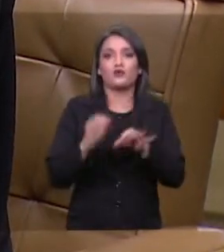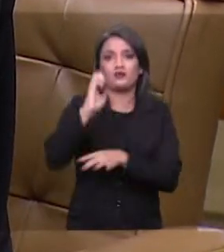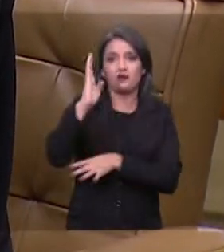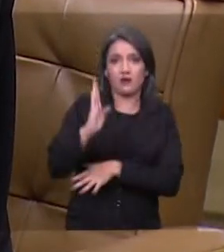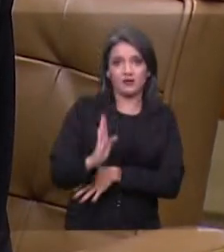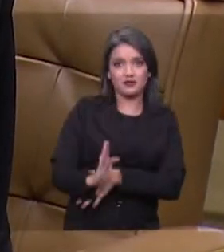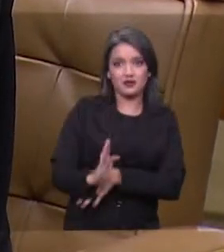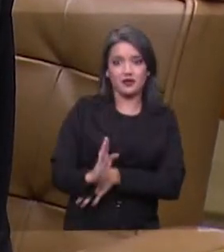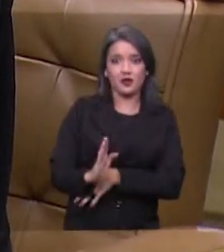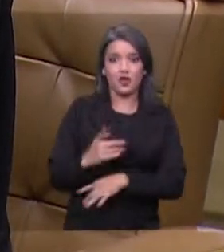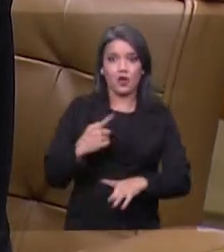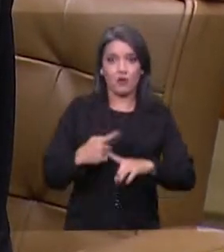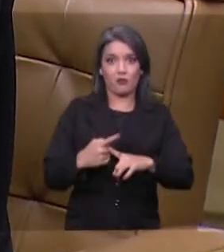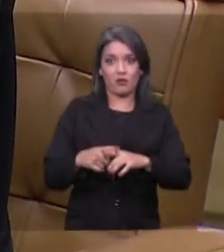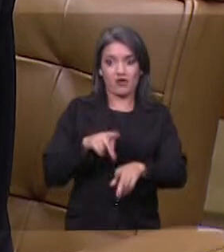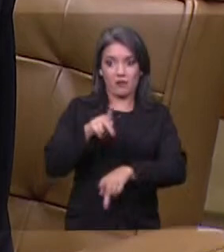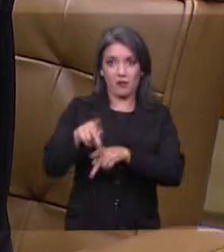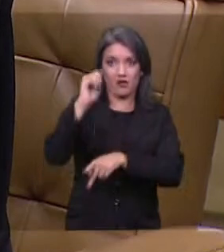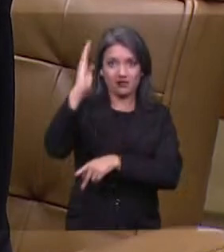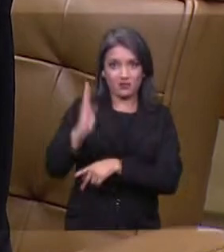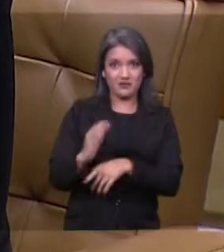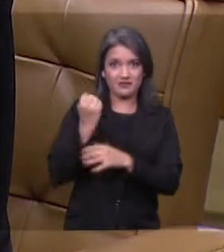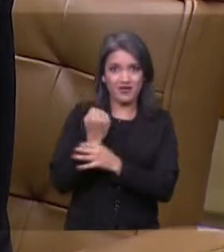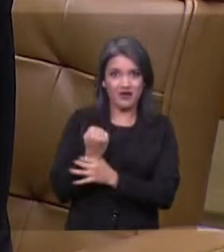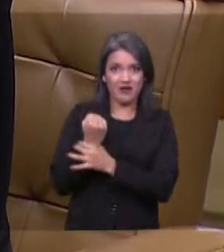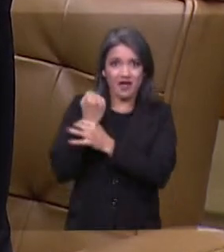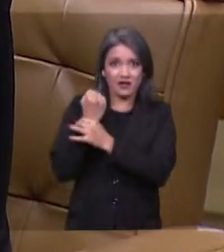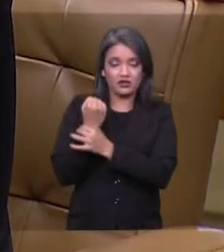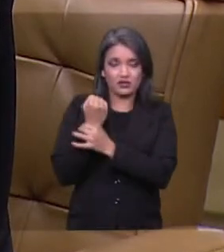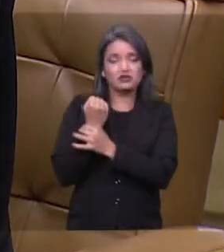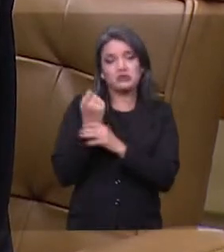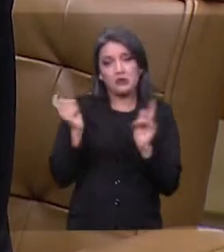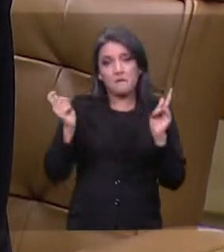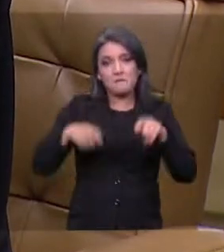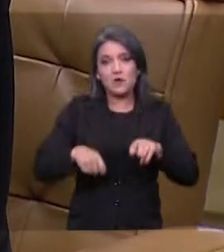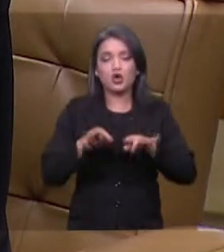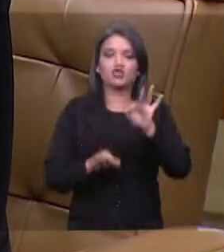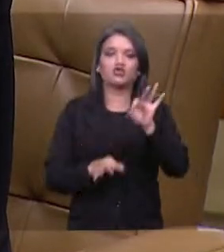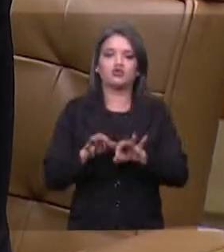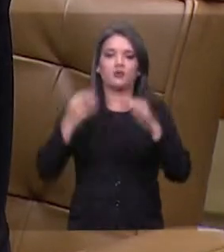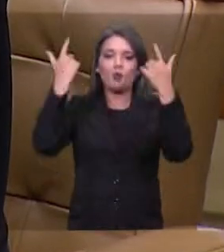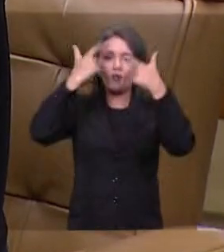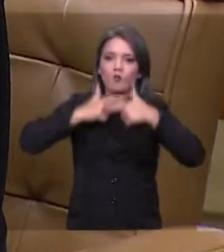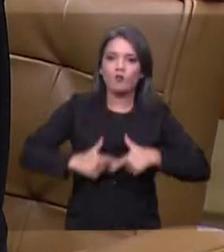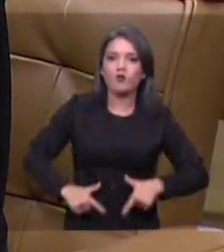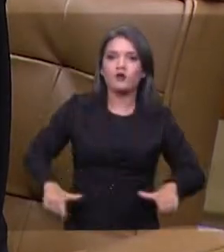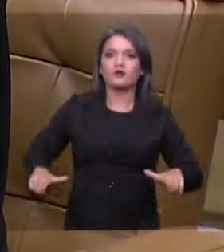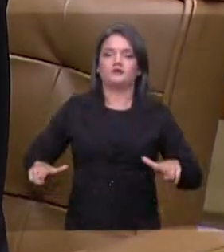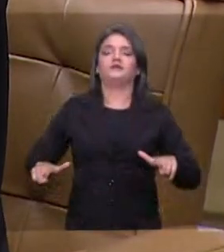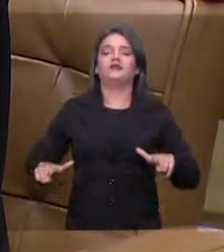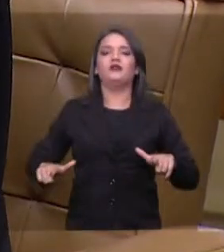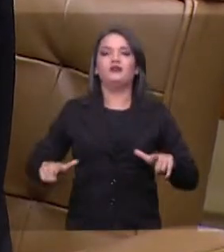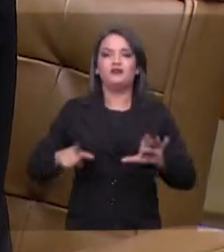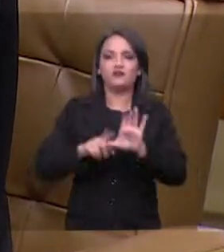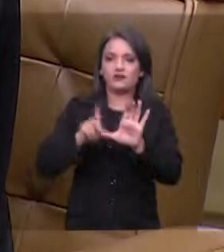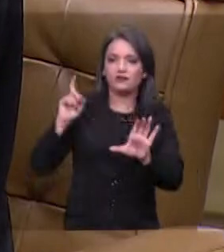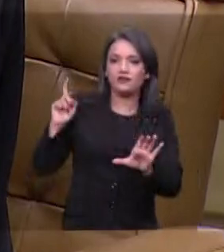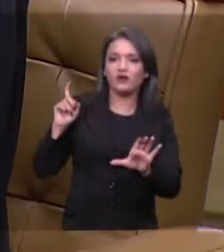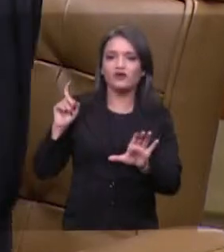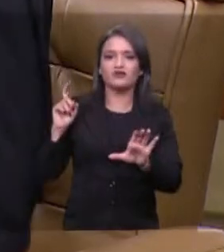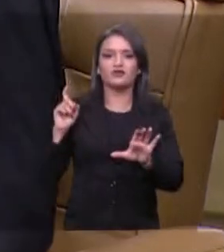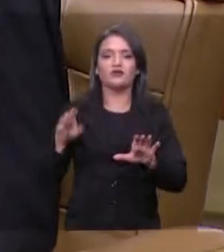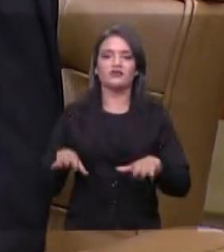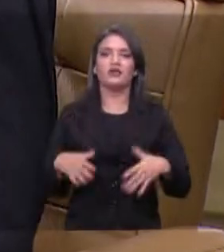ao garantir à população brasileira maior probabilidade de julgamentos imparciais e independentes, permite-se